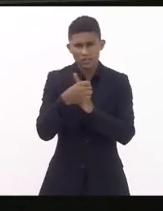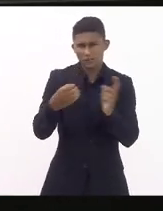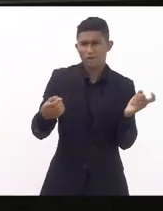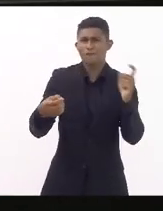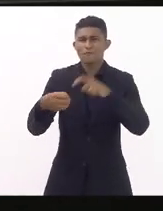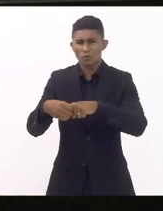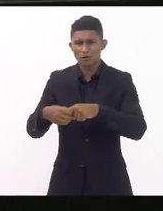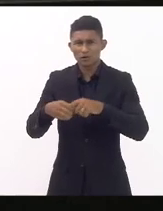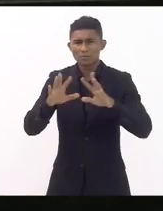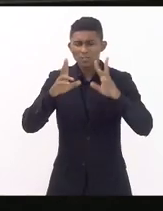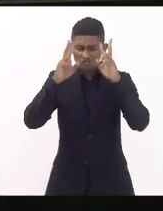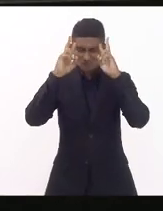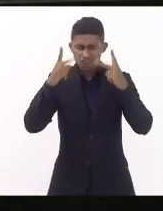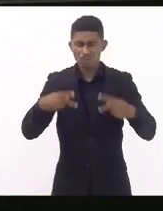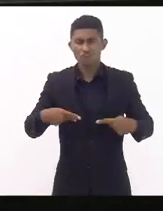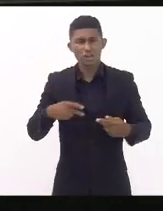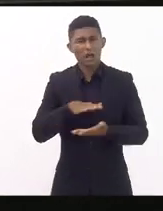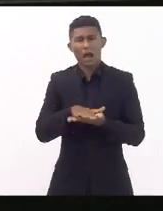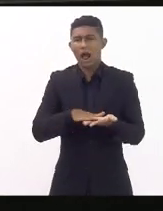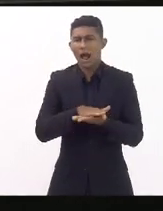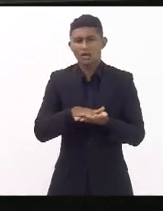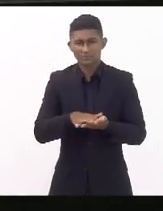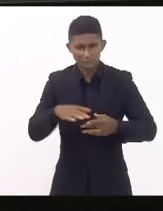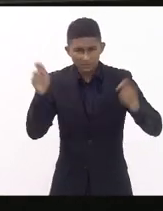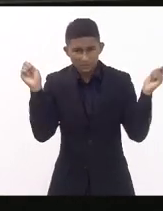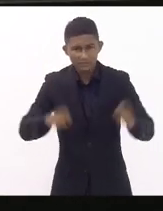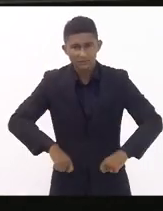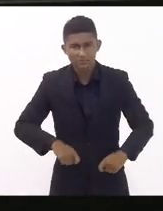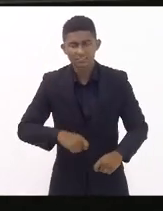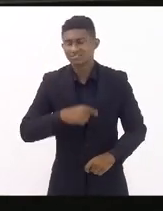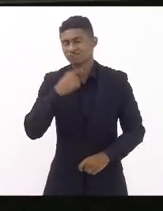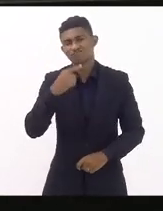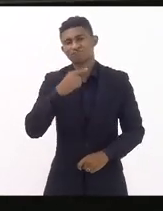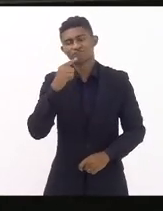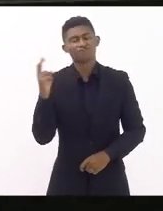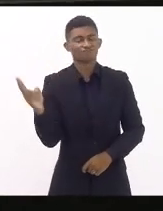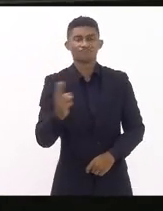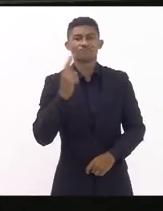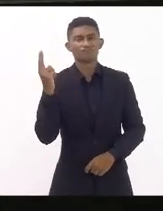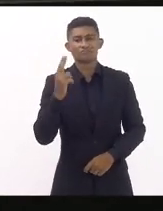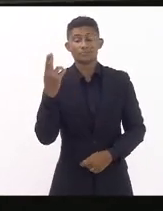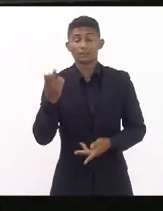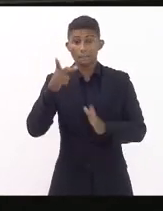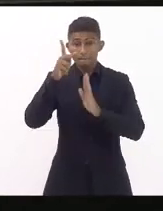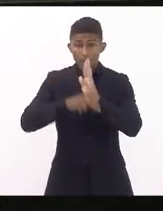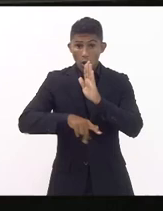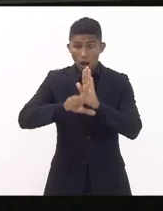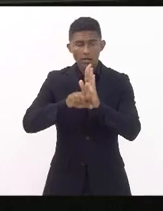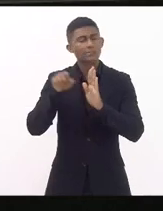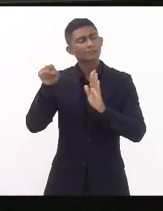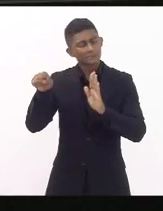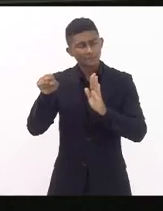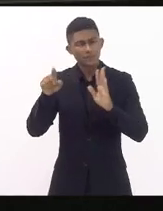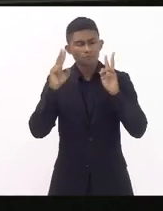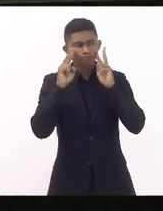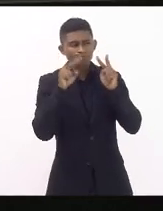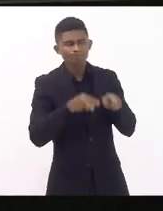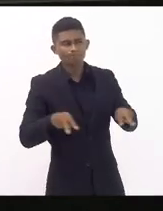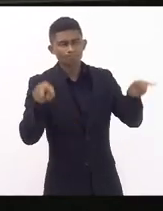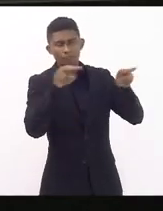O projeto do deputado Carlos Macedo traz esse olhar do cuidado. Como que